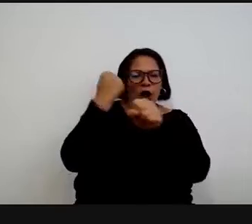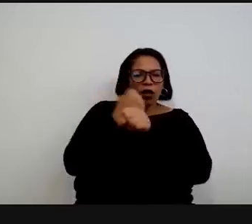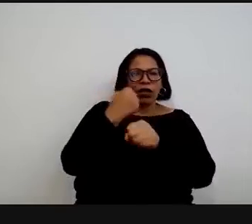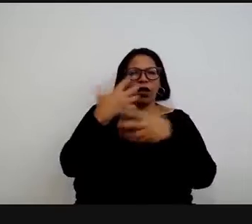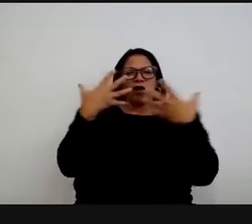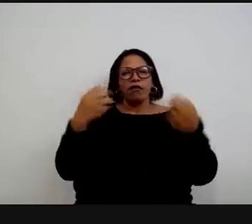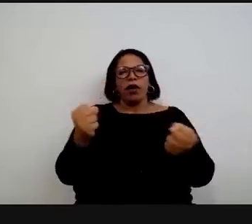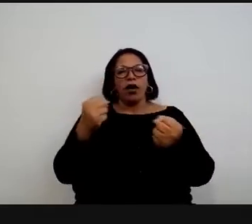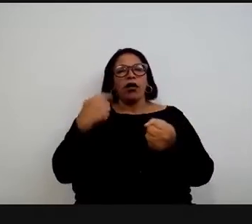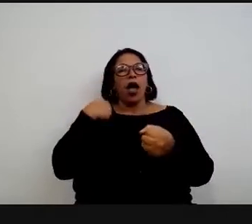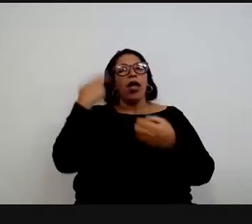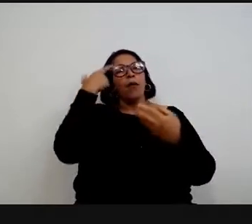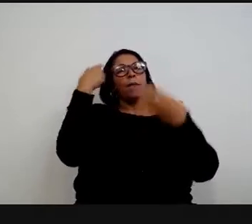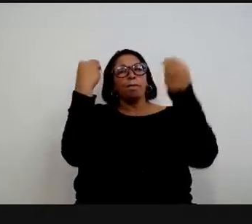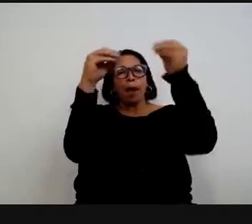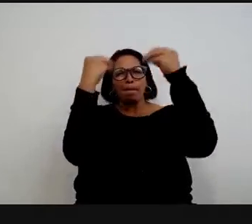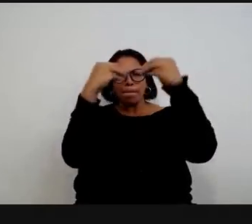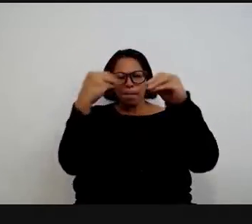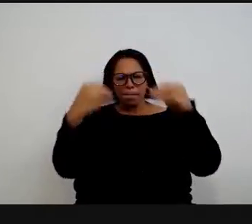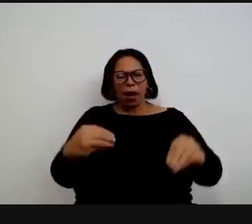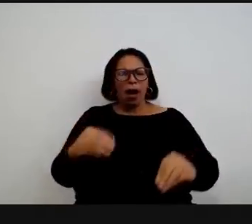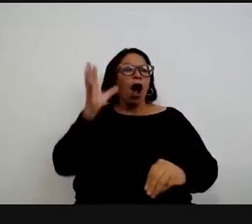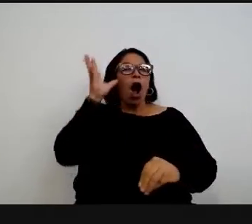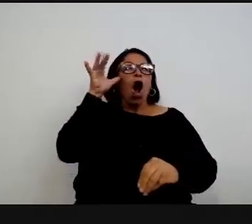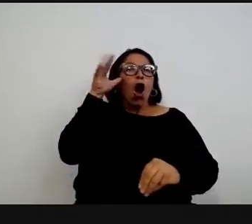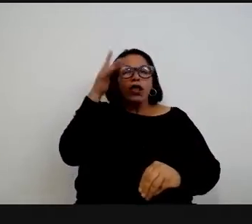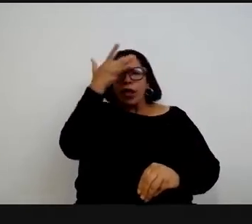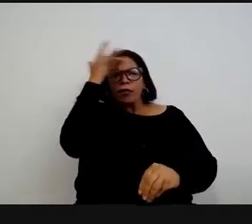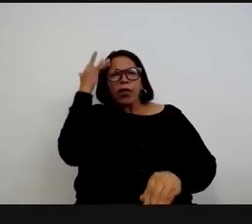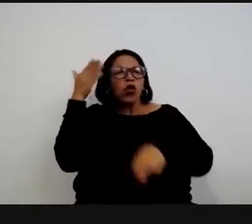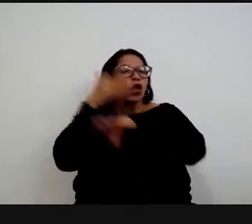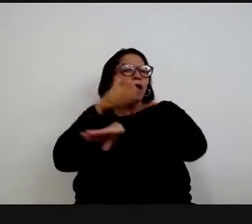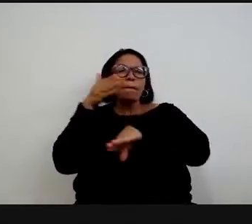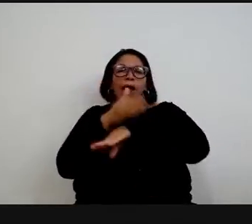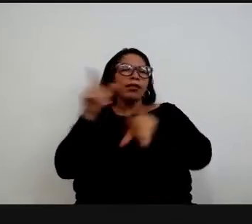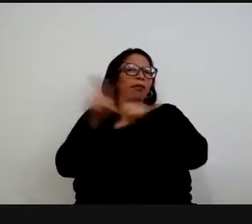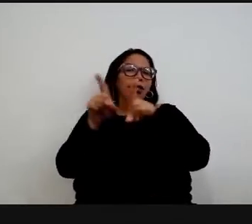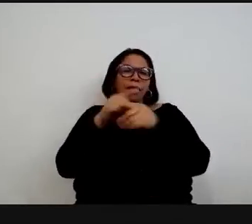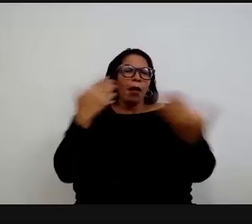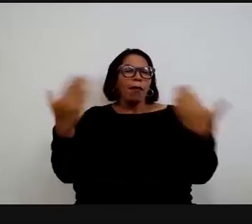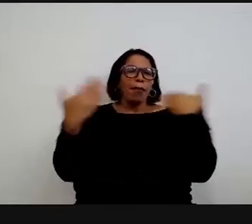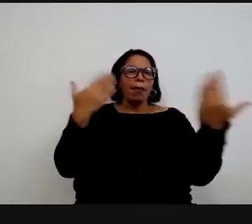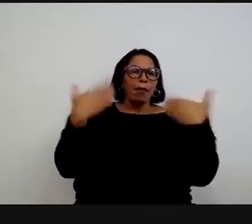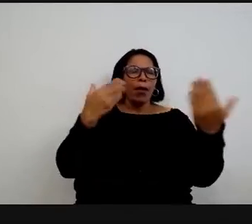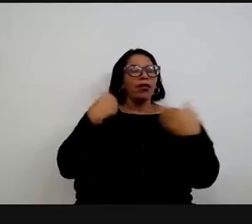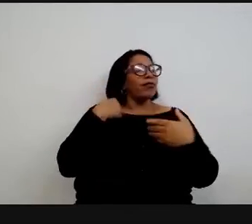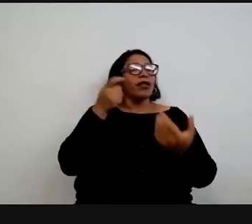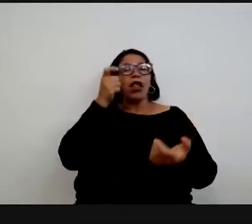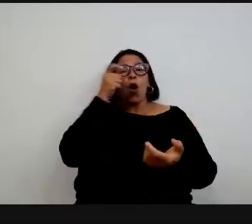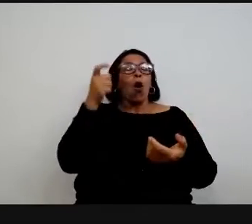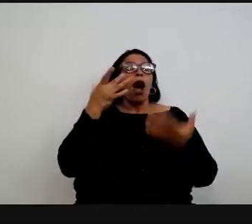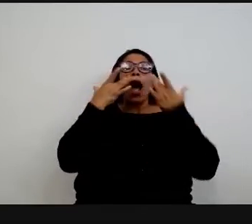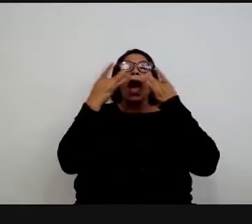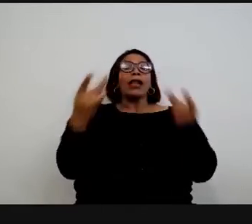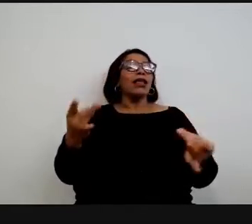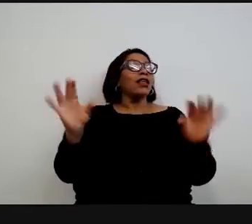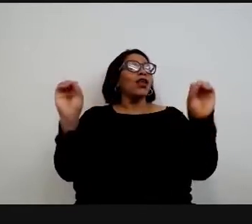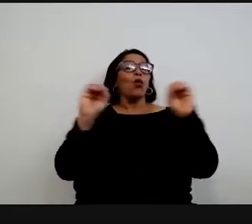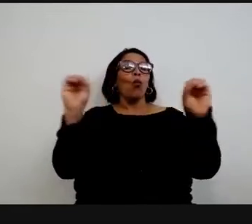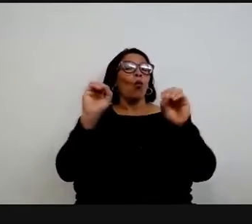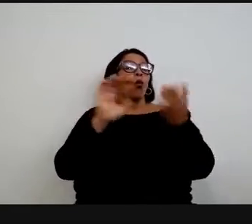públicas, botei um monte de coisa lá para o pessoal ficar ativo e participar. Porque, senão, a gente perde a atenção do aluno.